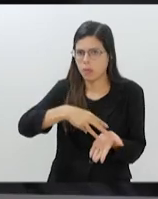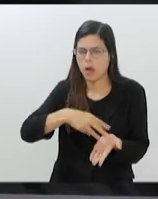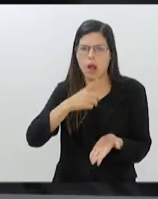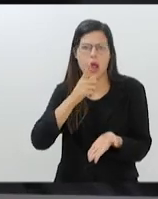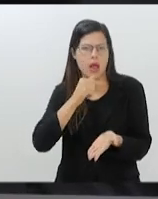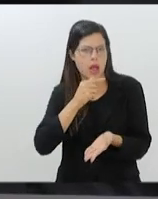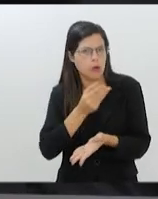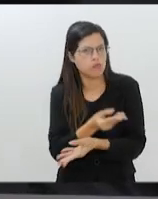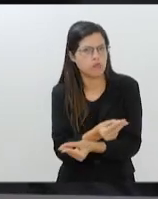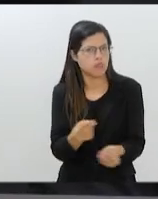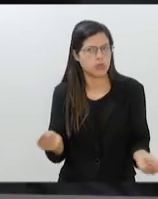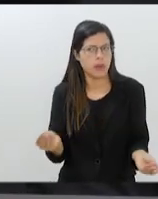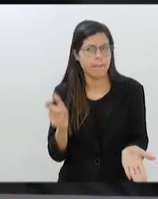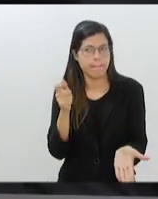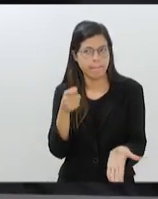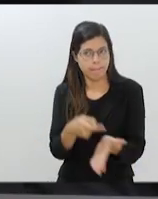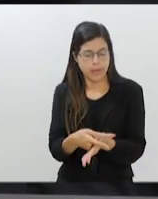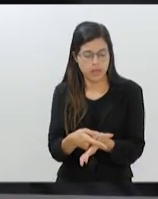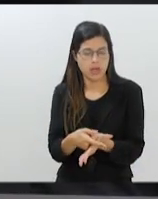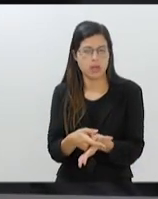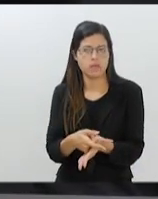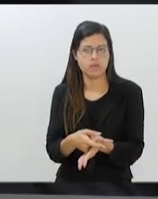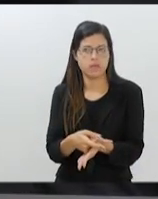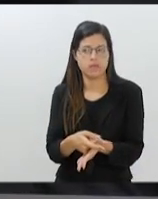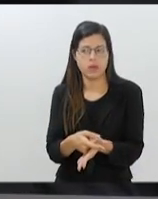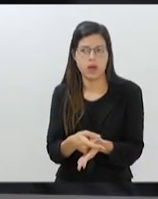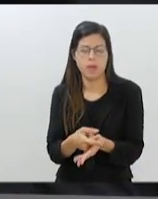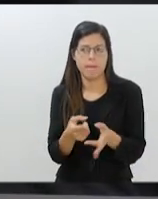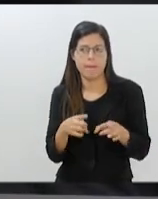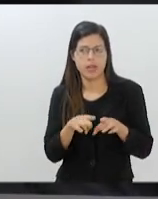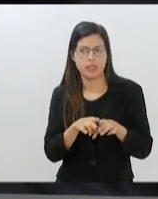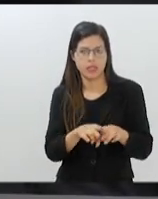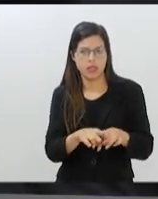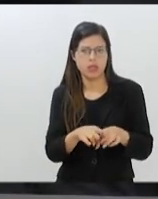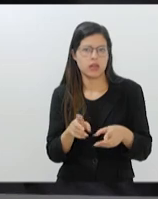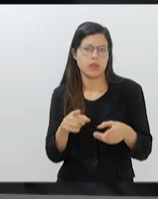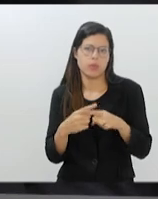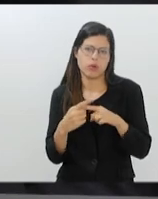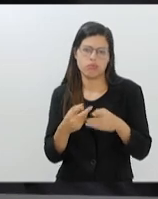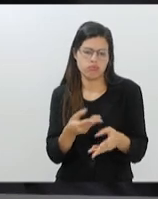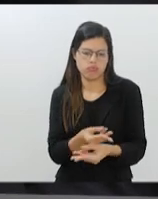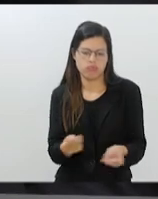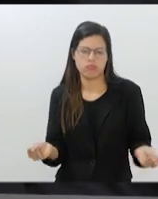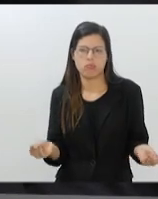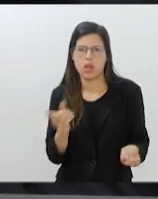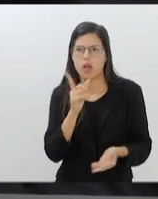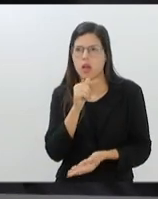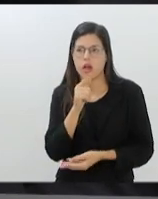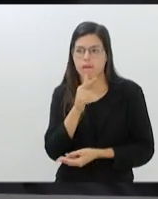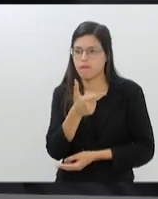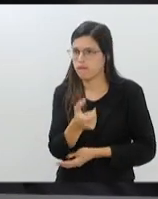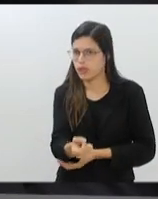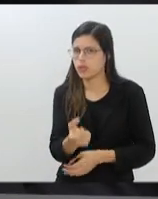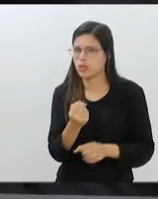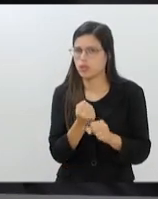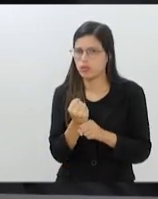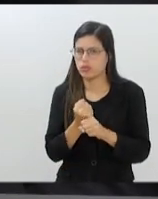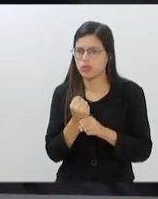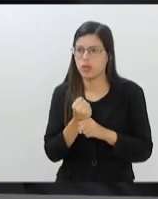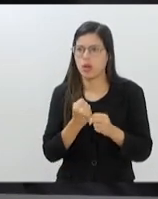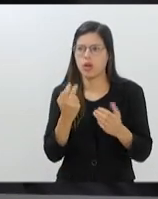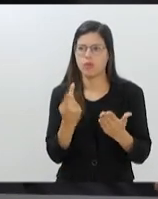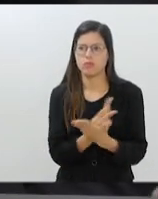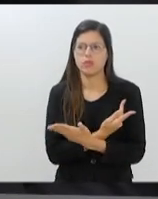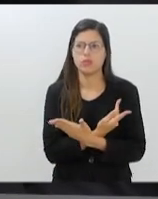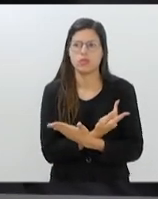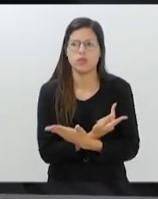e e pagava a a a Patrocínio por estar ali distribuindo a água isso durante 20 anos aconteceu isso senhora me